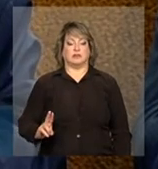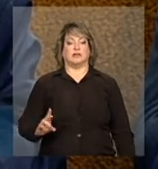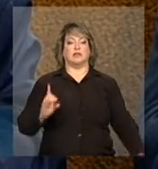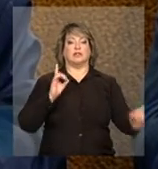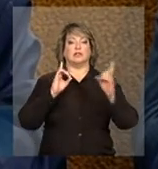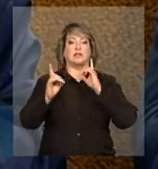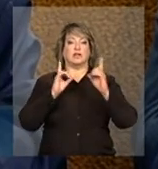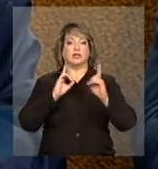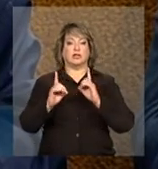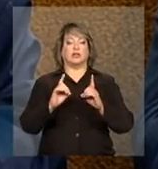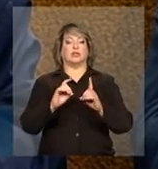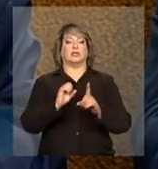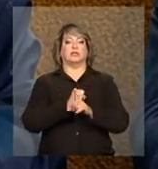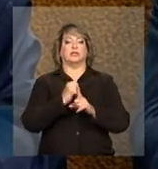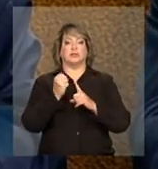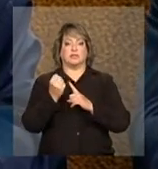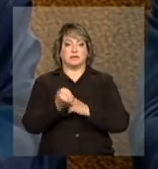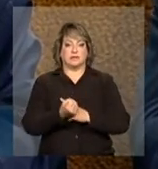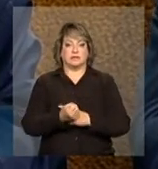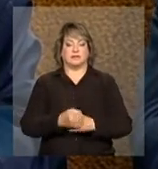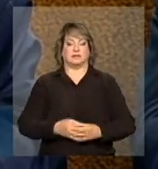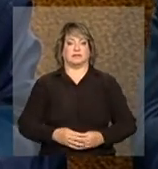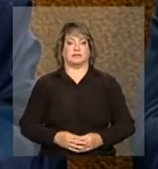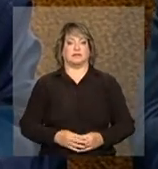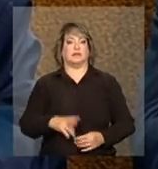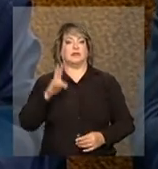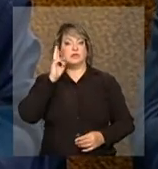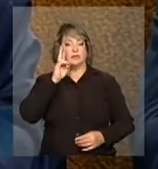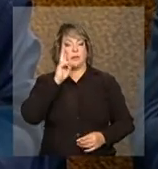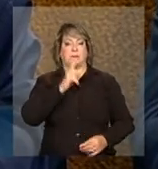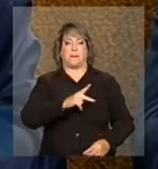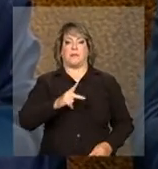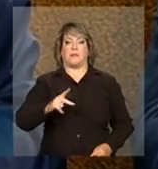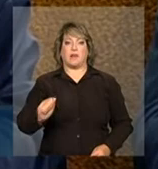diálogos sociais a respeito do PPA,